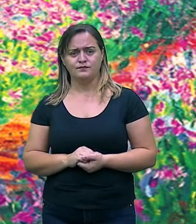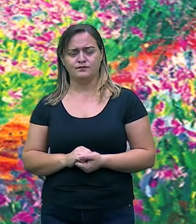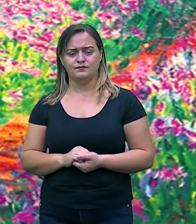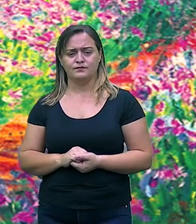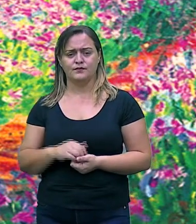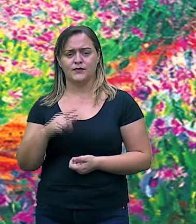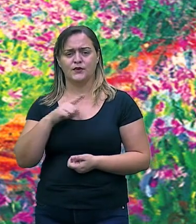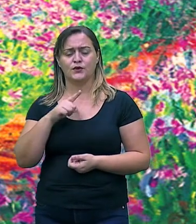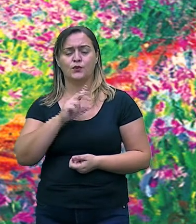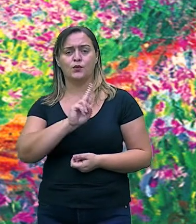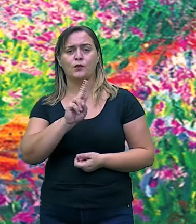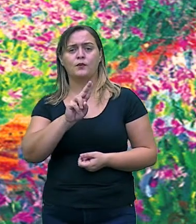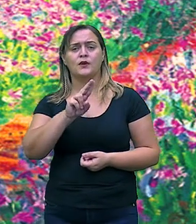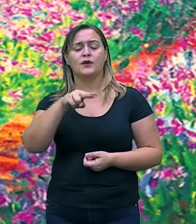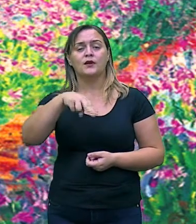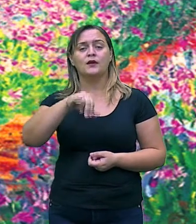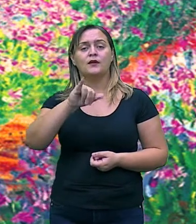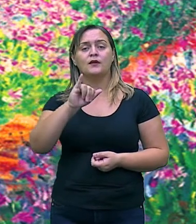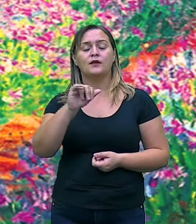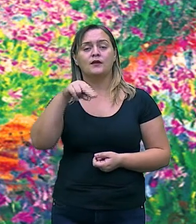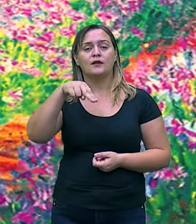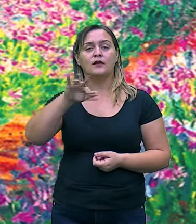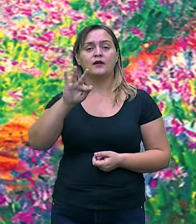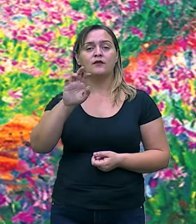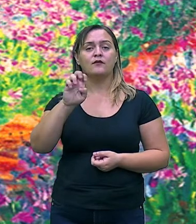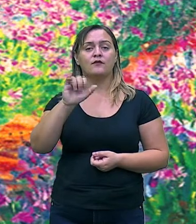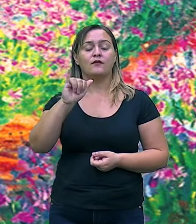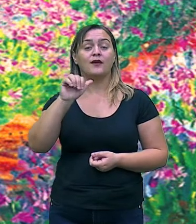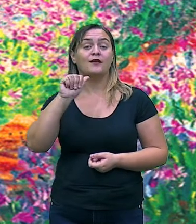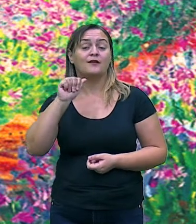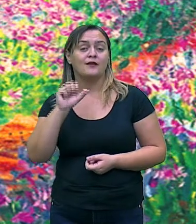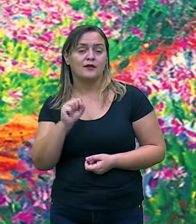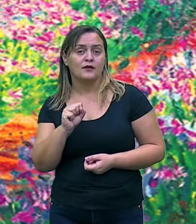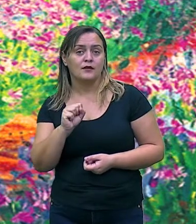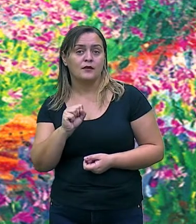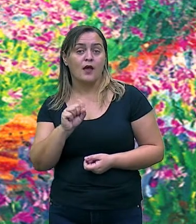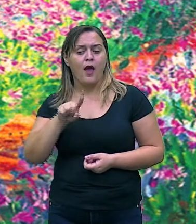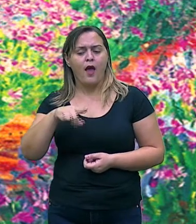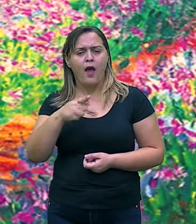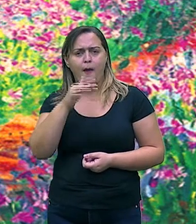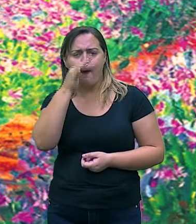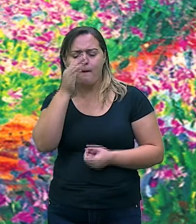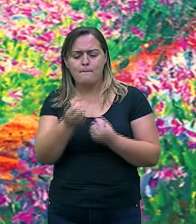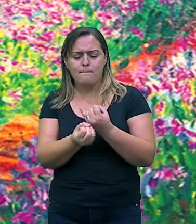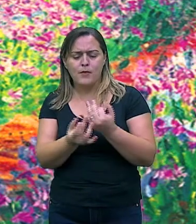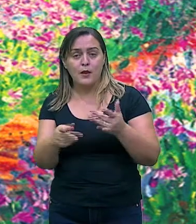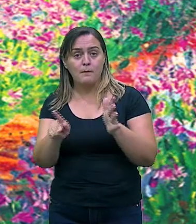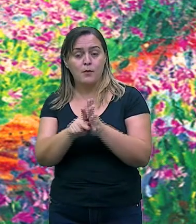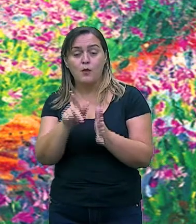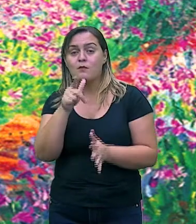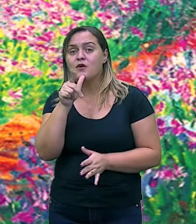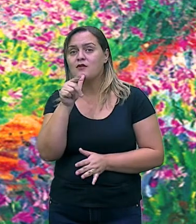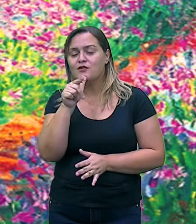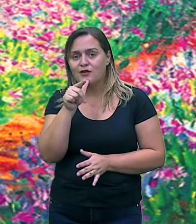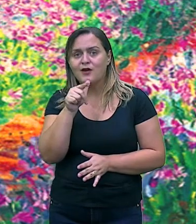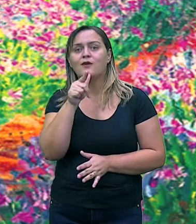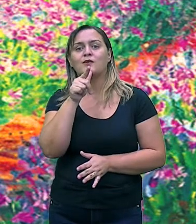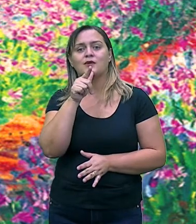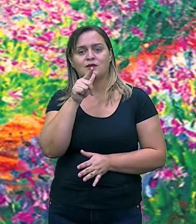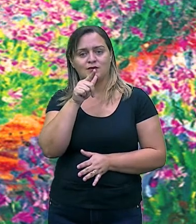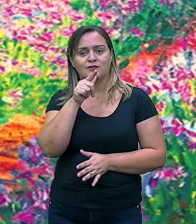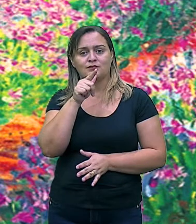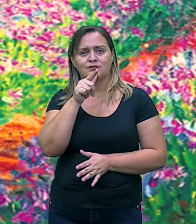chama-se as niféias, né, que são plantas aquáticas que ele observava. Você pode ver lá na linha